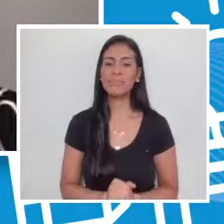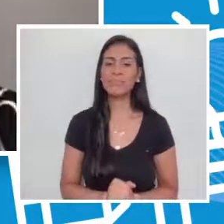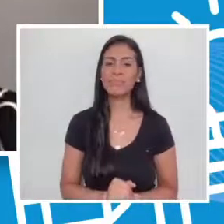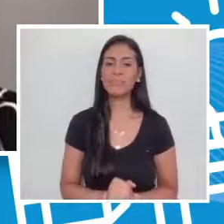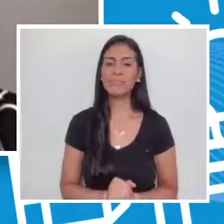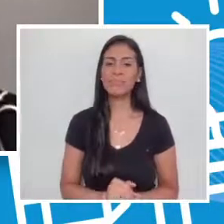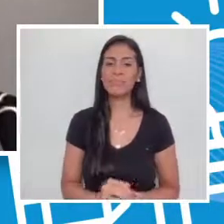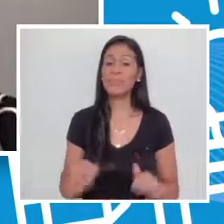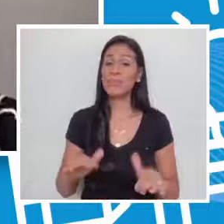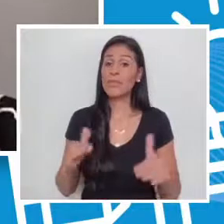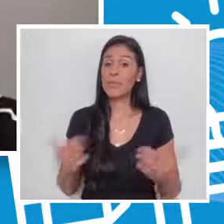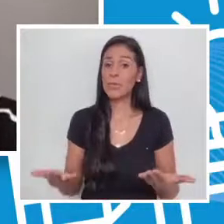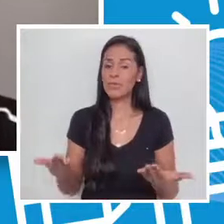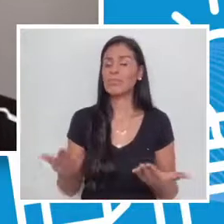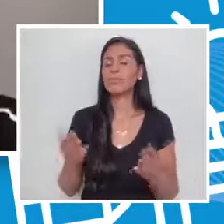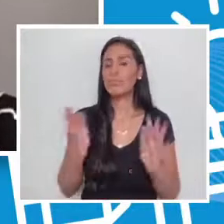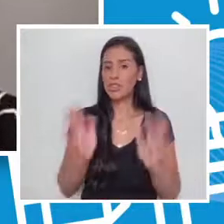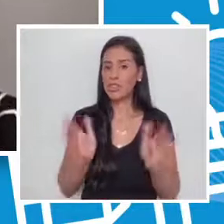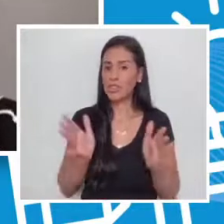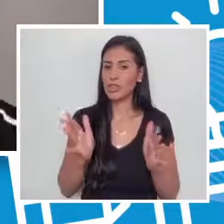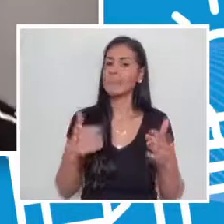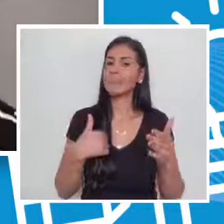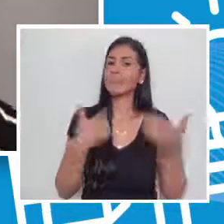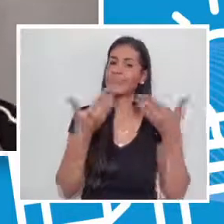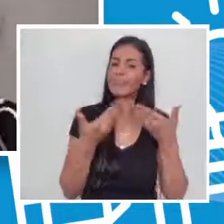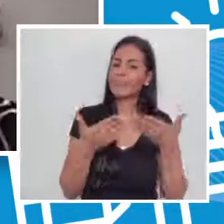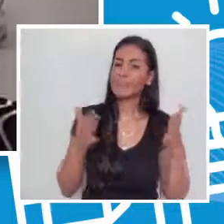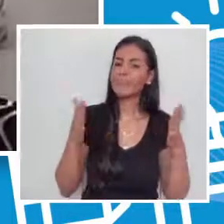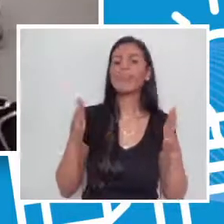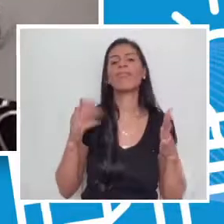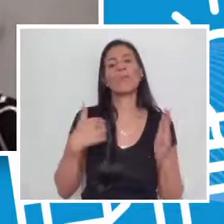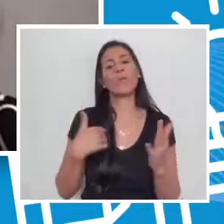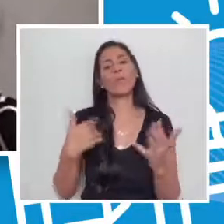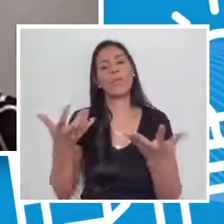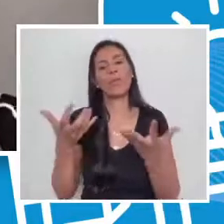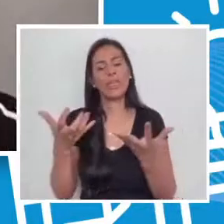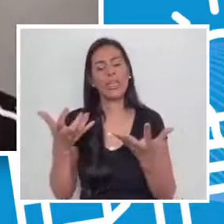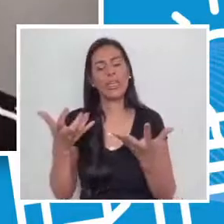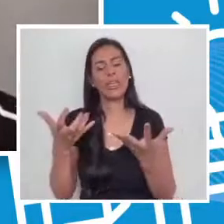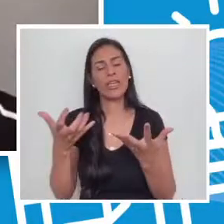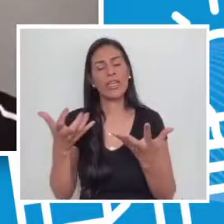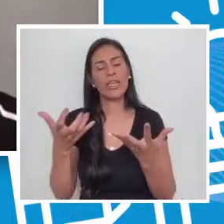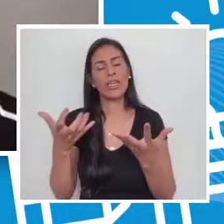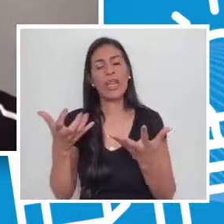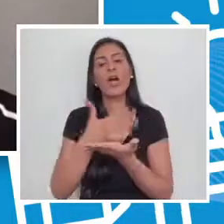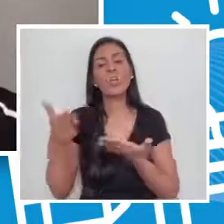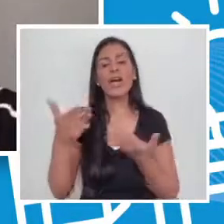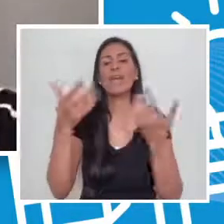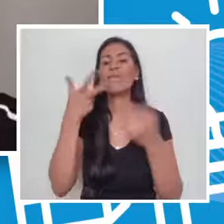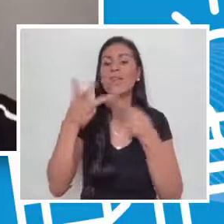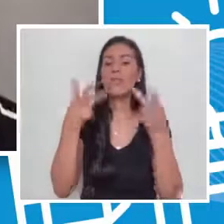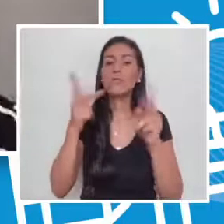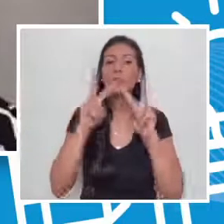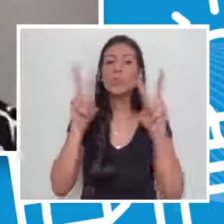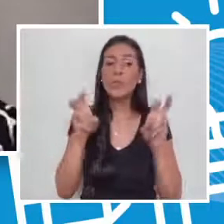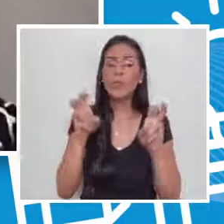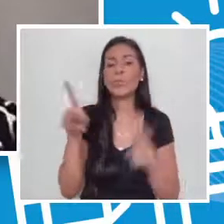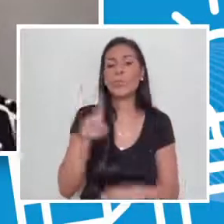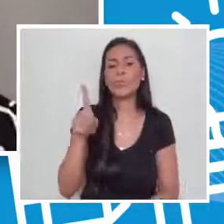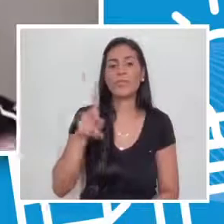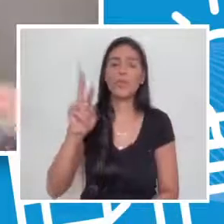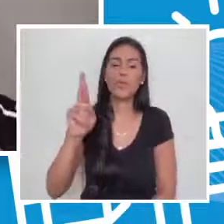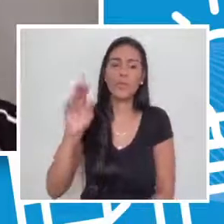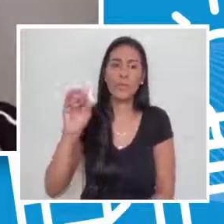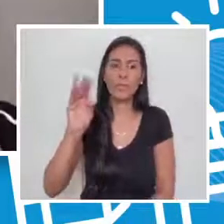então, dado esse nosso rito, queria começar falando do professor Roberto